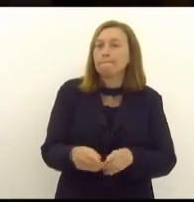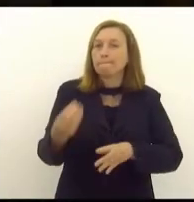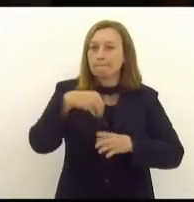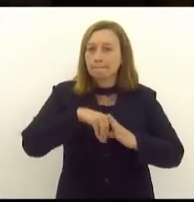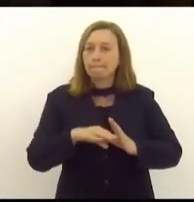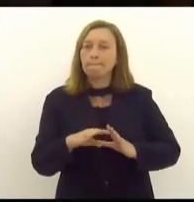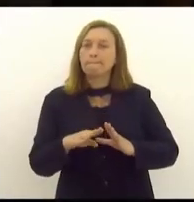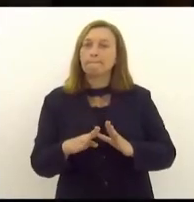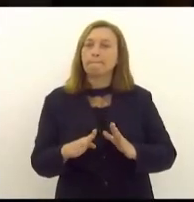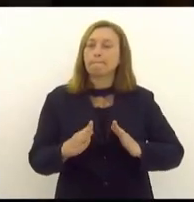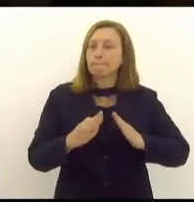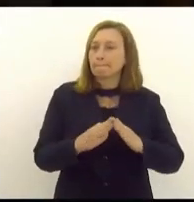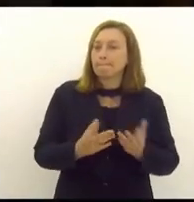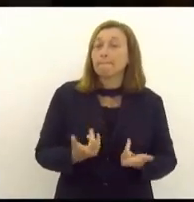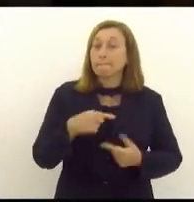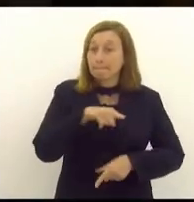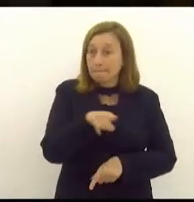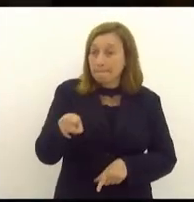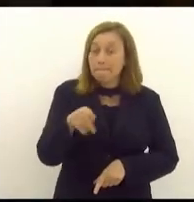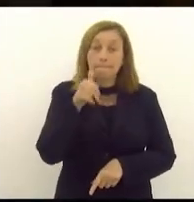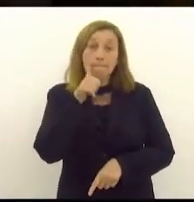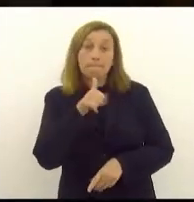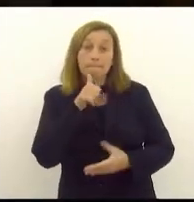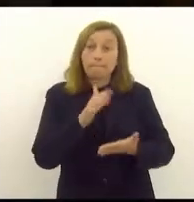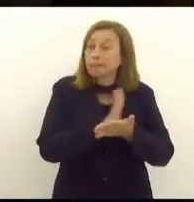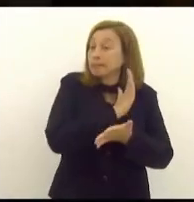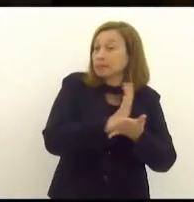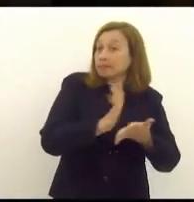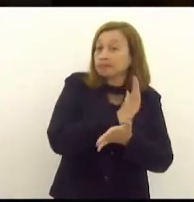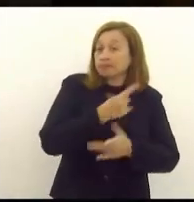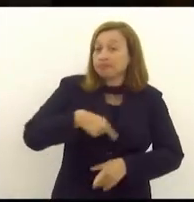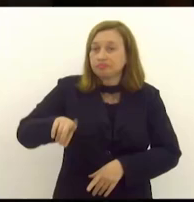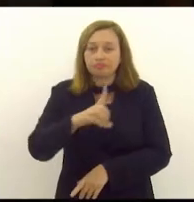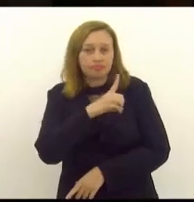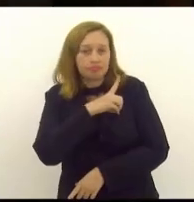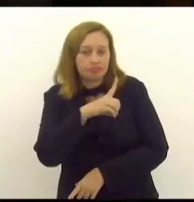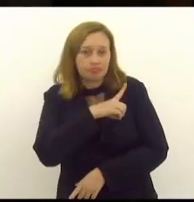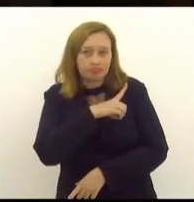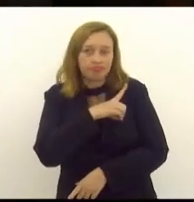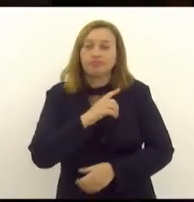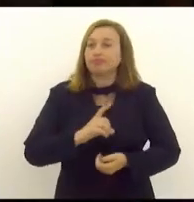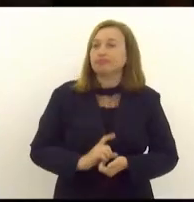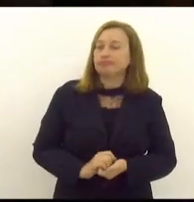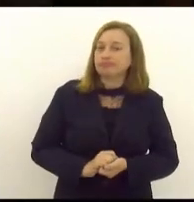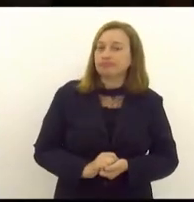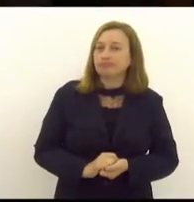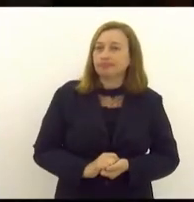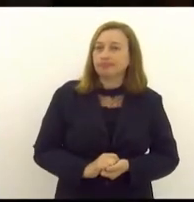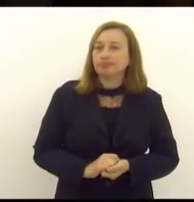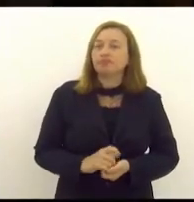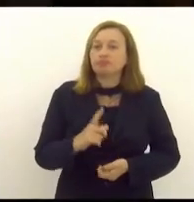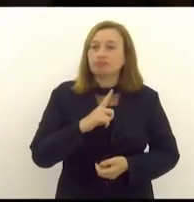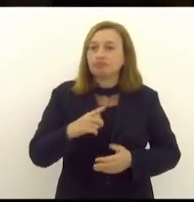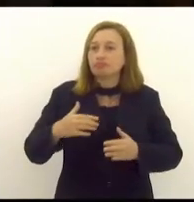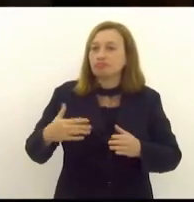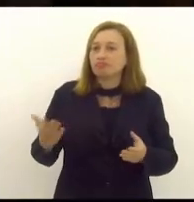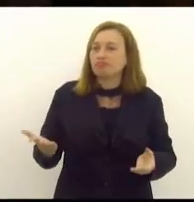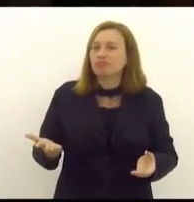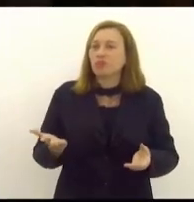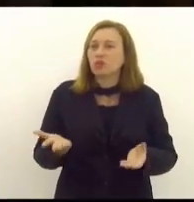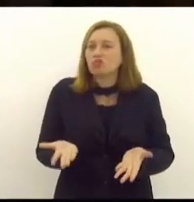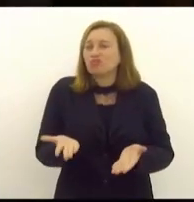do estado né porque essa mulher muitas vezes vai à Delegacia vai adelan e tem um processo de